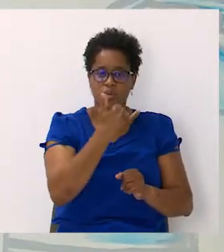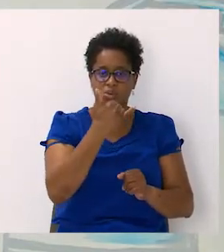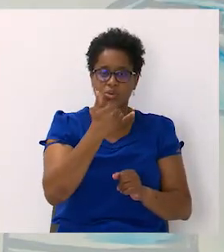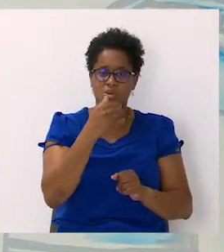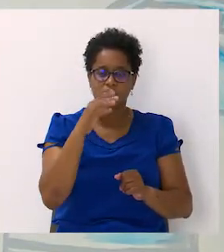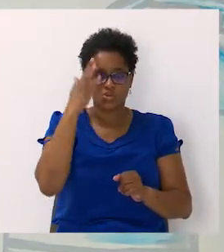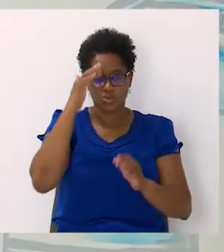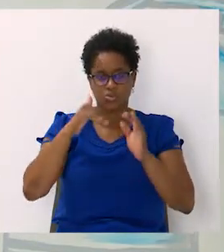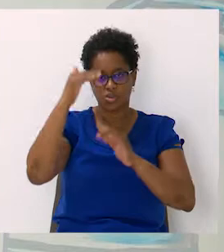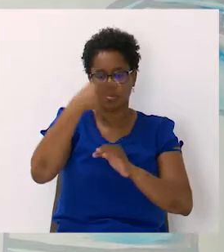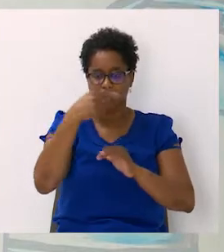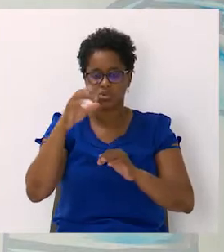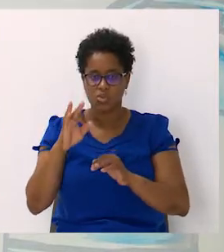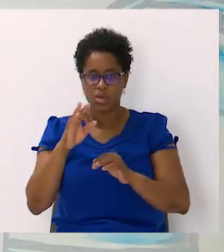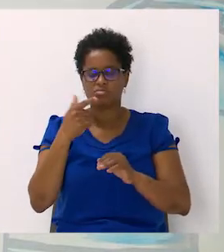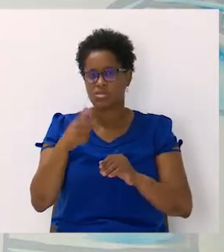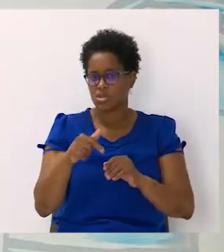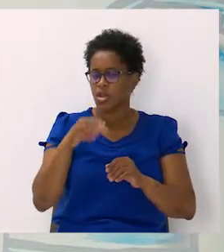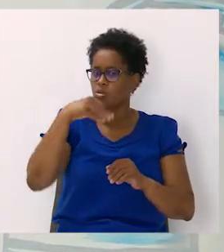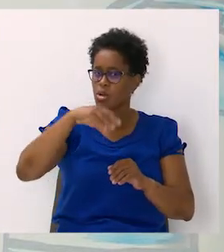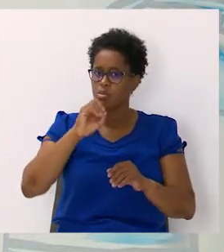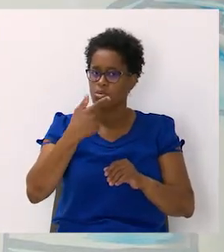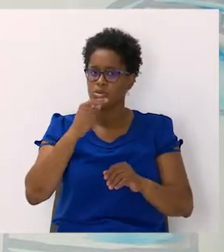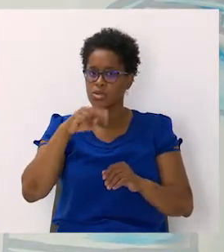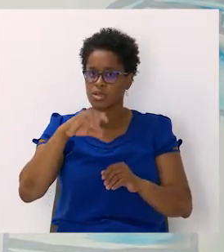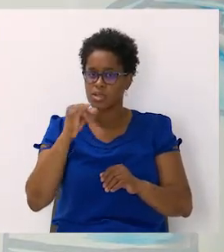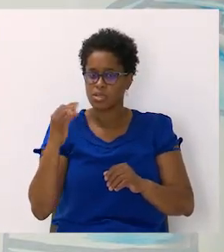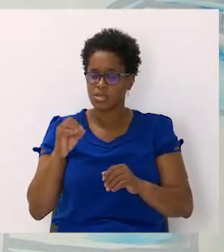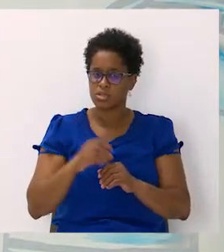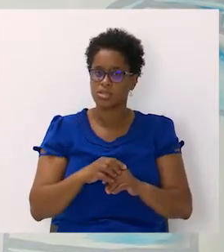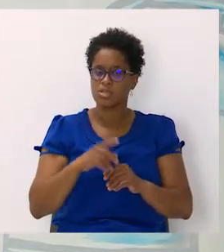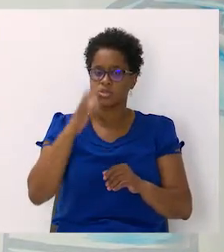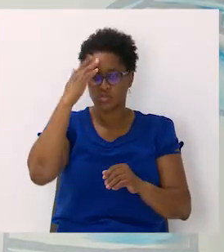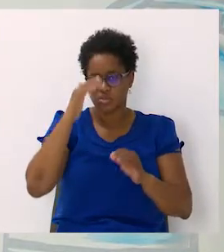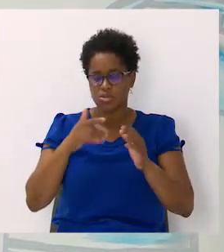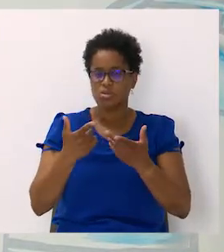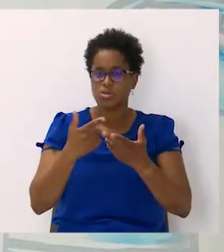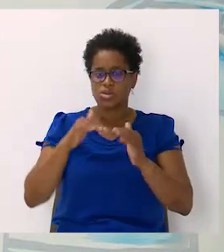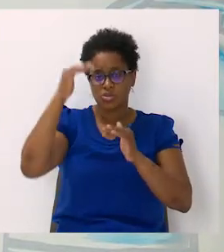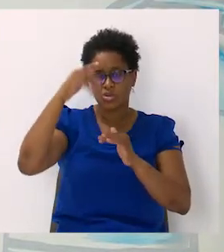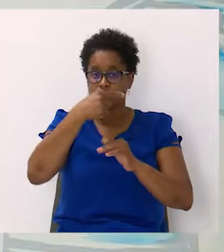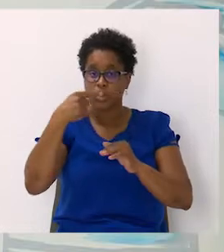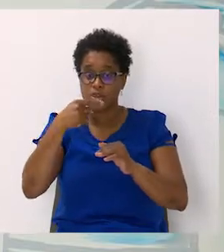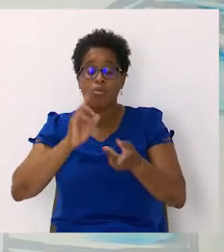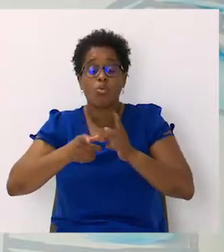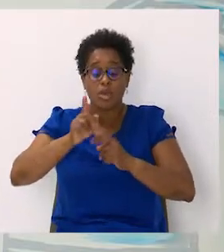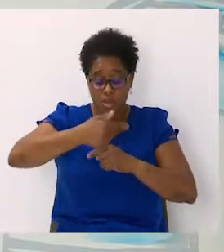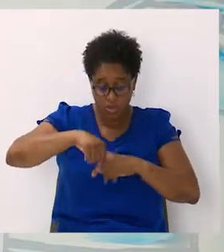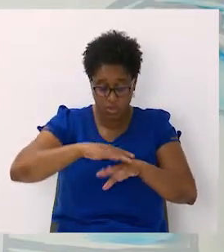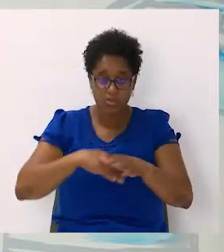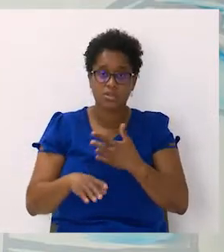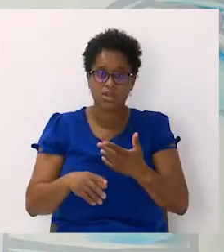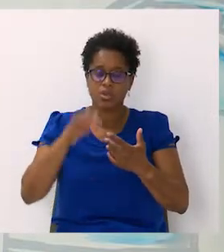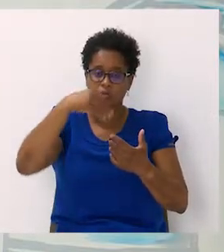2 de expoente menos 4. Estamos perante uma potência de expoente negativa. O que é que vamos fazer? É